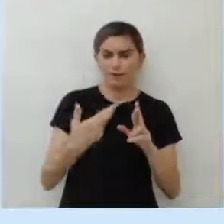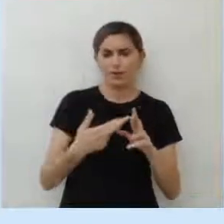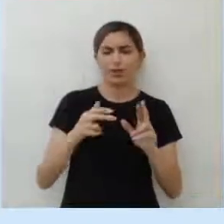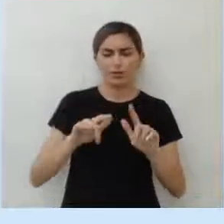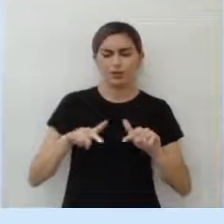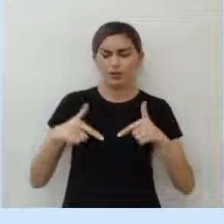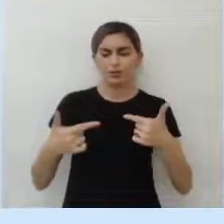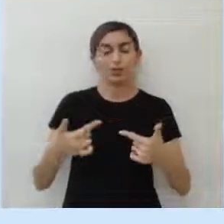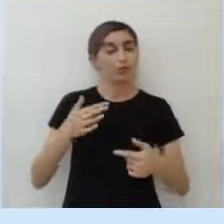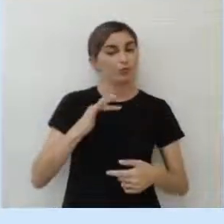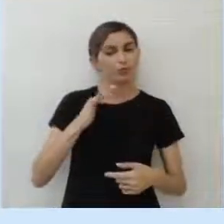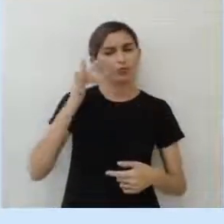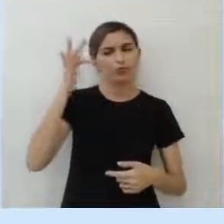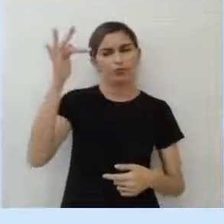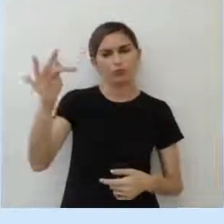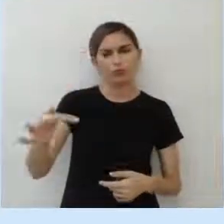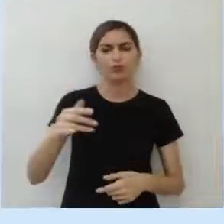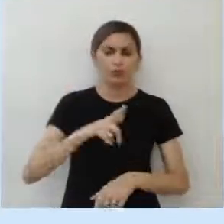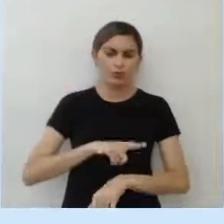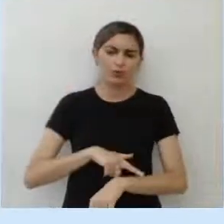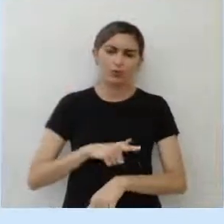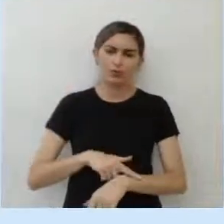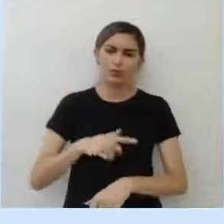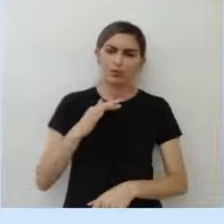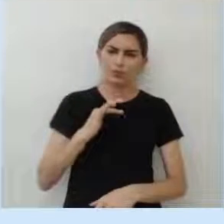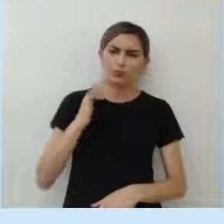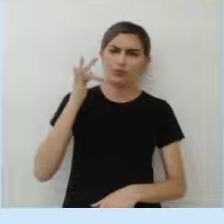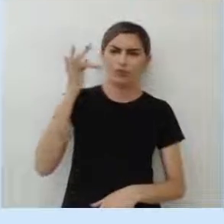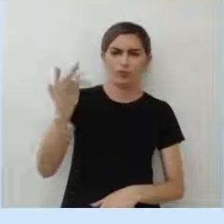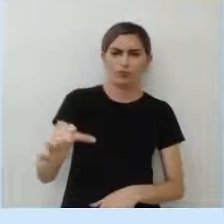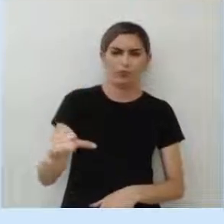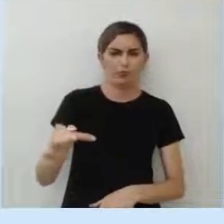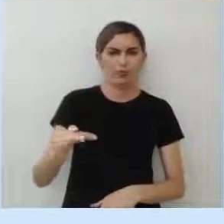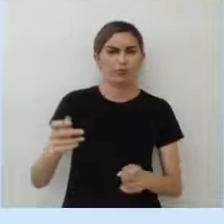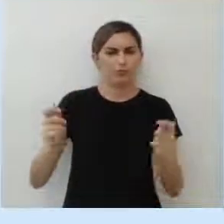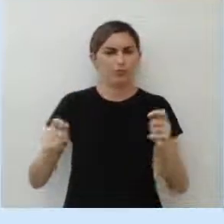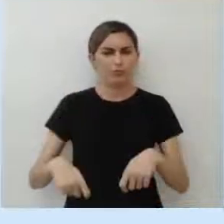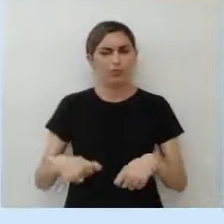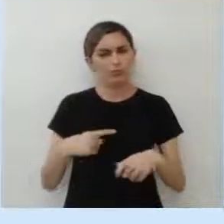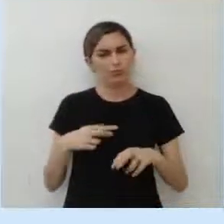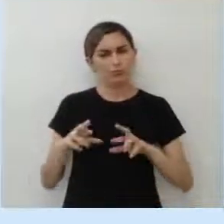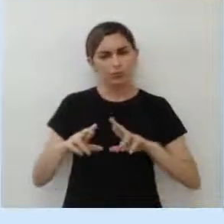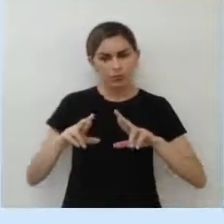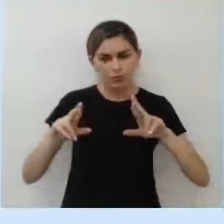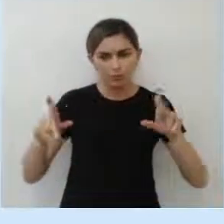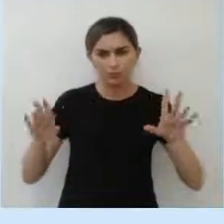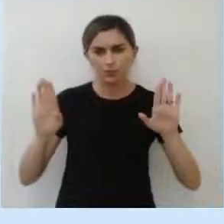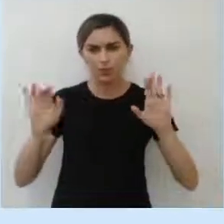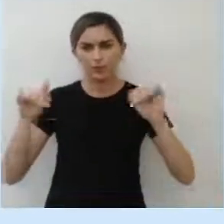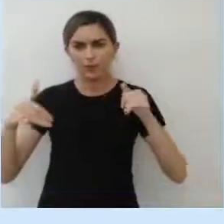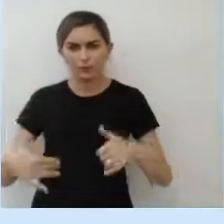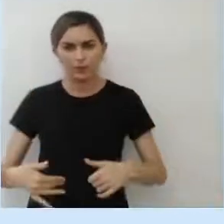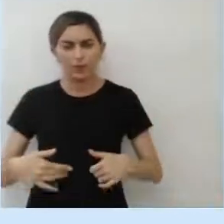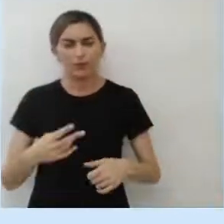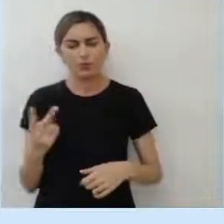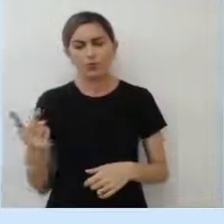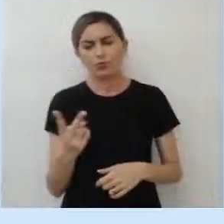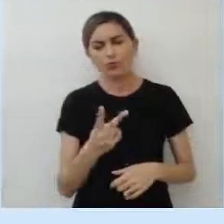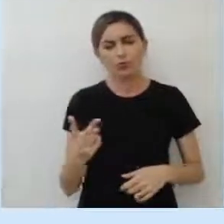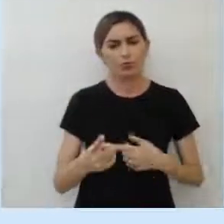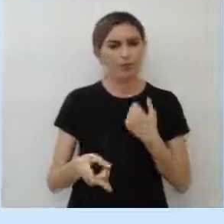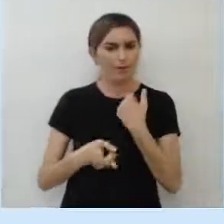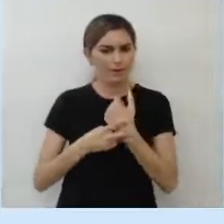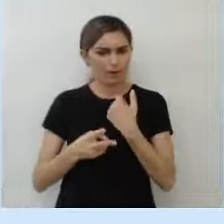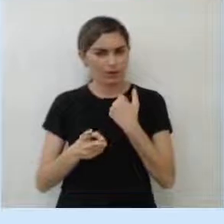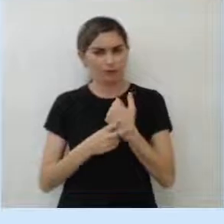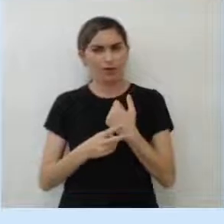ação futura. O tempo já é o tempo futuro, tá? Então, para diferenciar bem aí esses dois verbos,